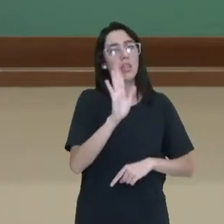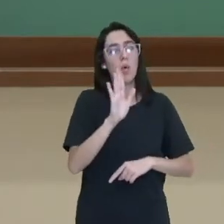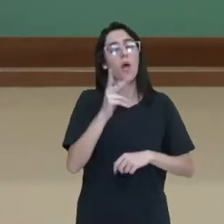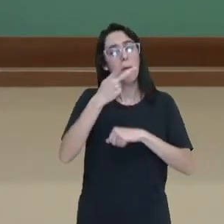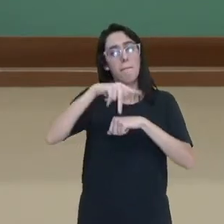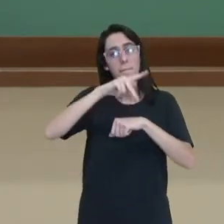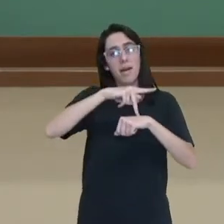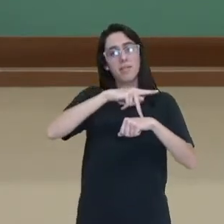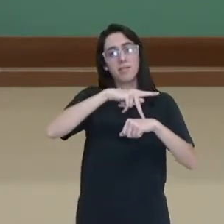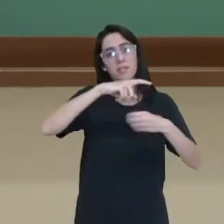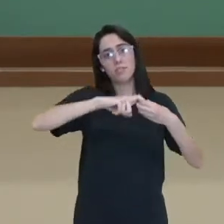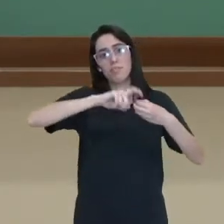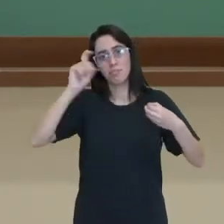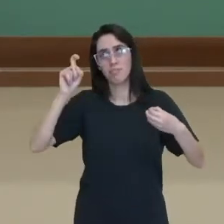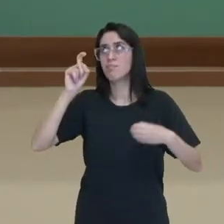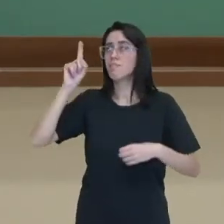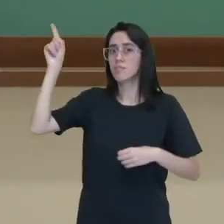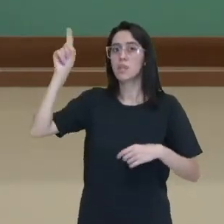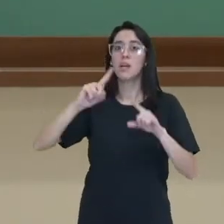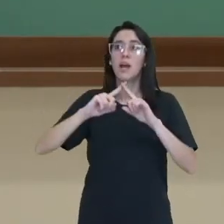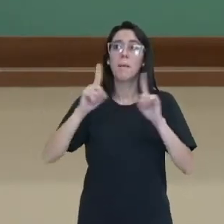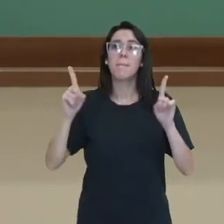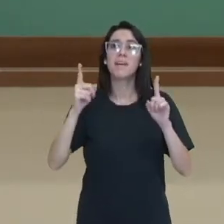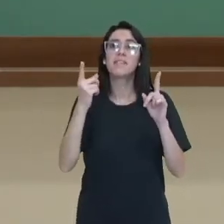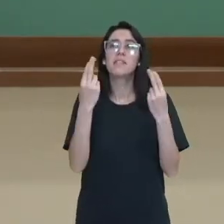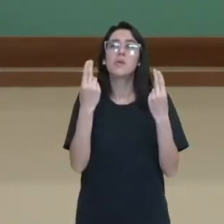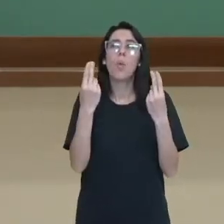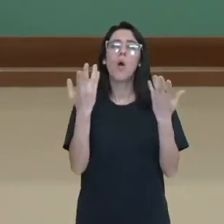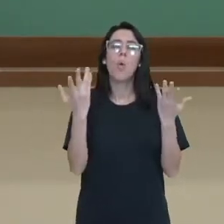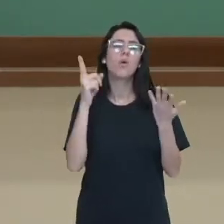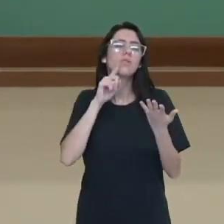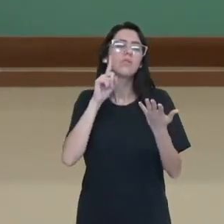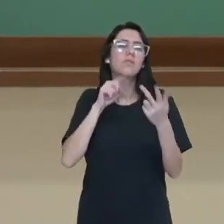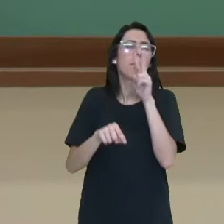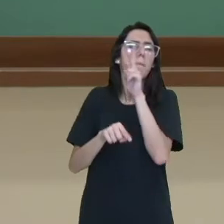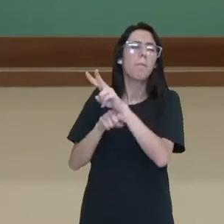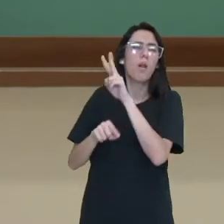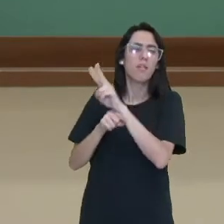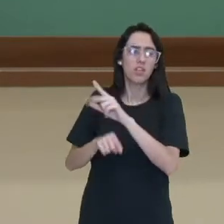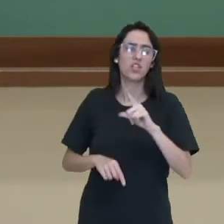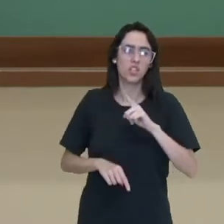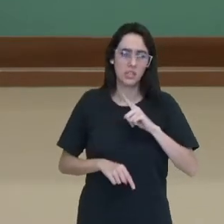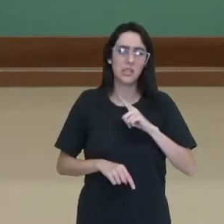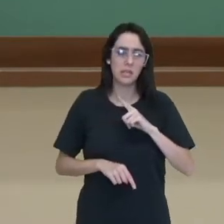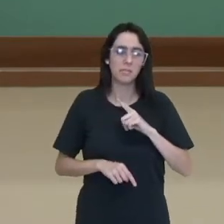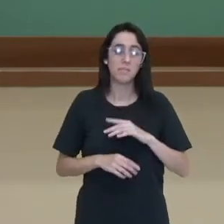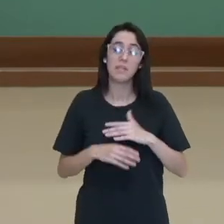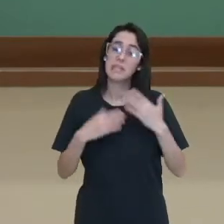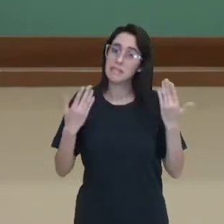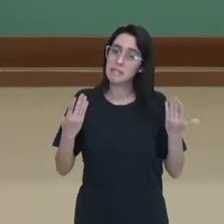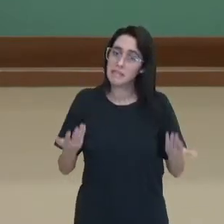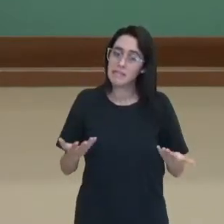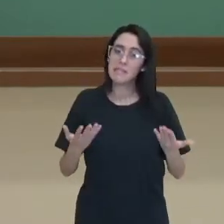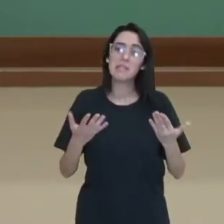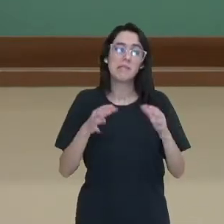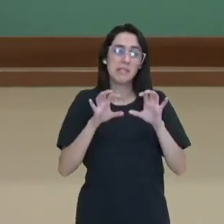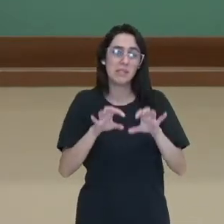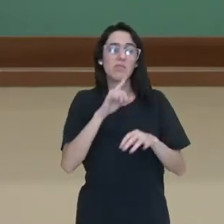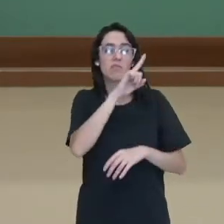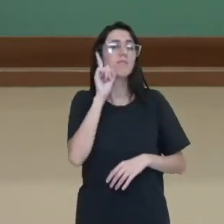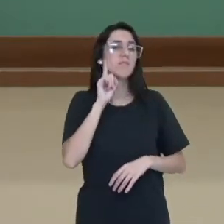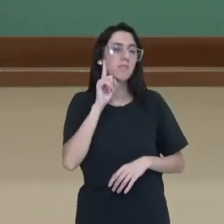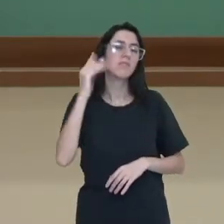independente, mas ele é um protetorado dos Estados Unidos. E não é à toa que, por conta disso, os Estados Unidos